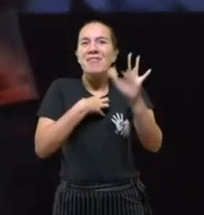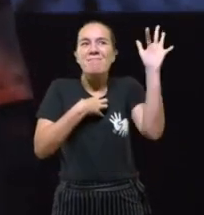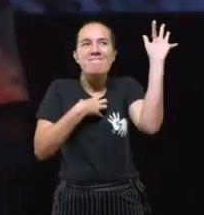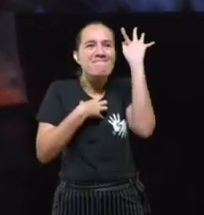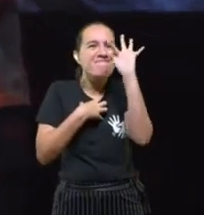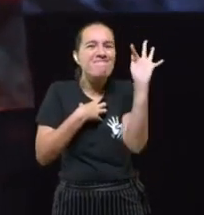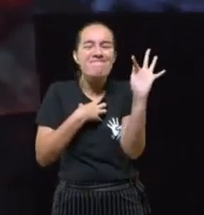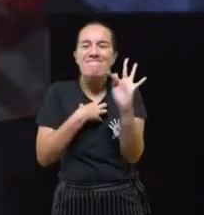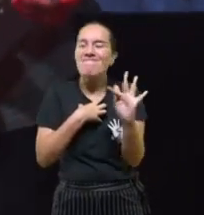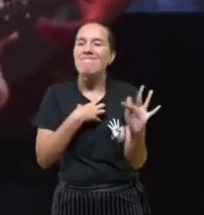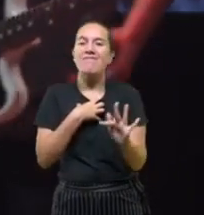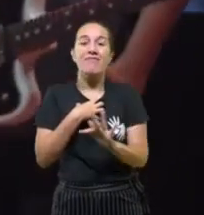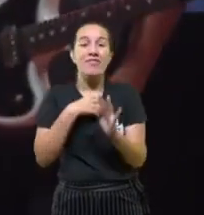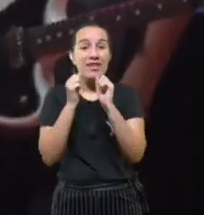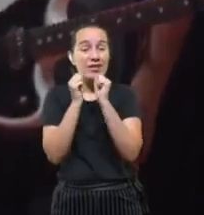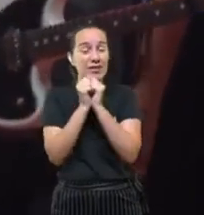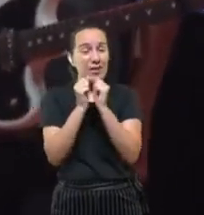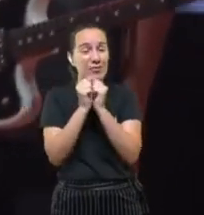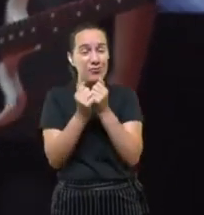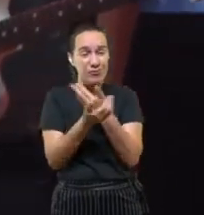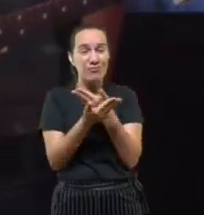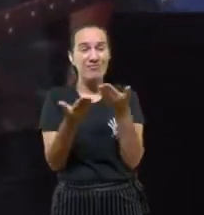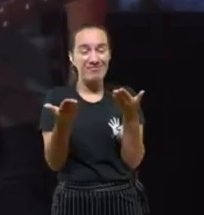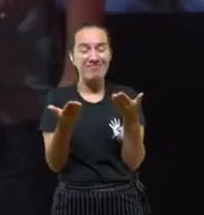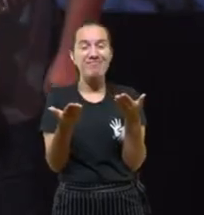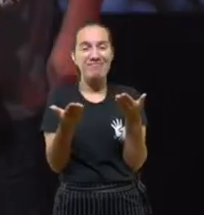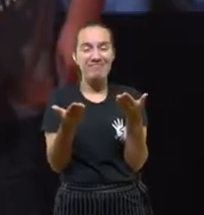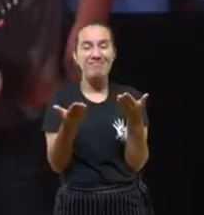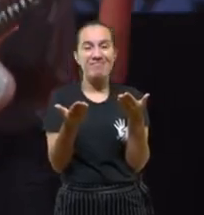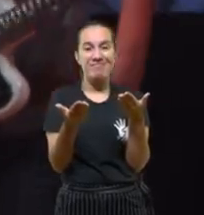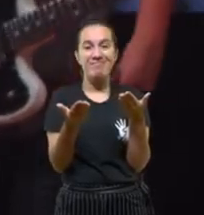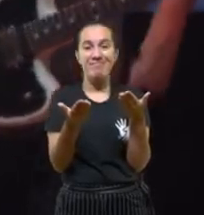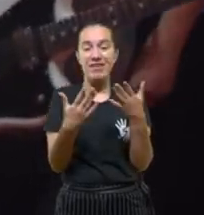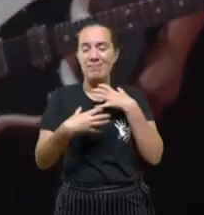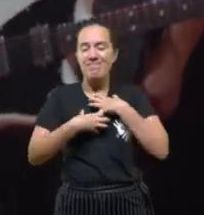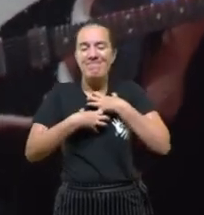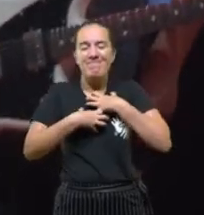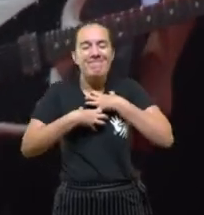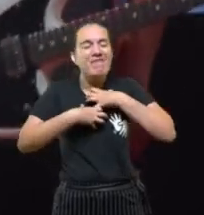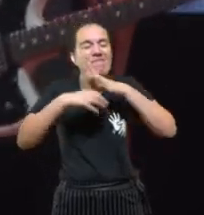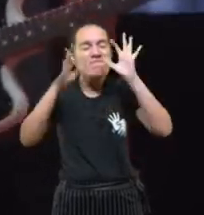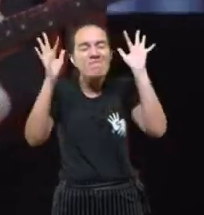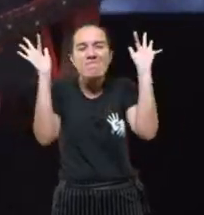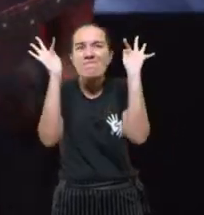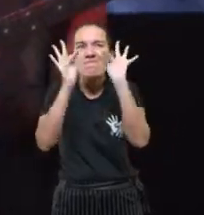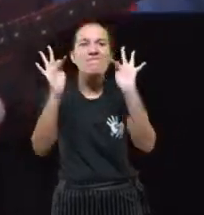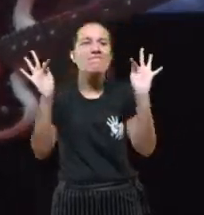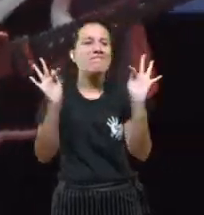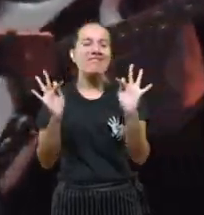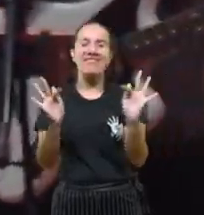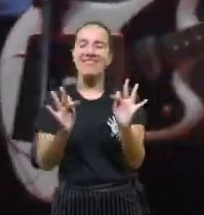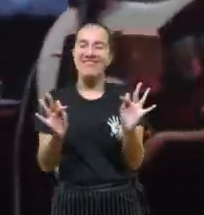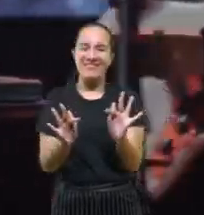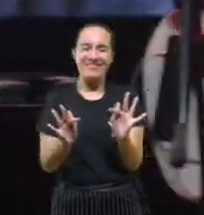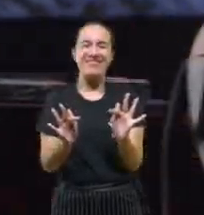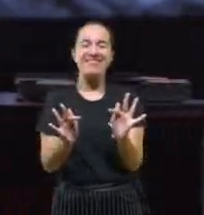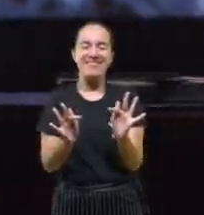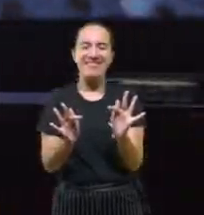estar aqui com vocês. Muito feliz de estar aqui com vocês.